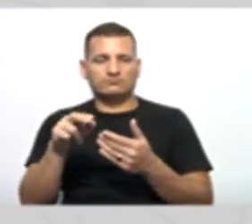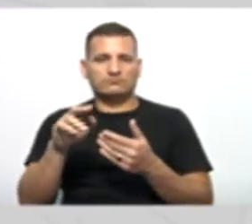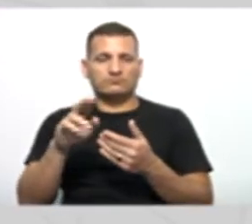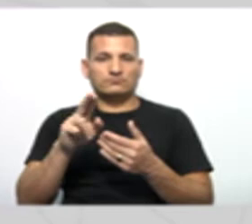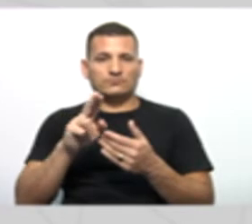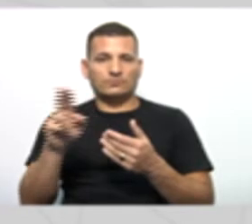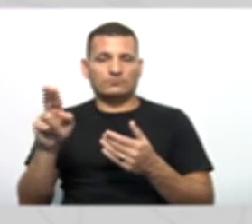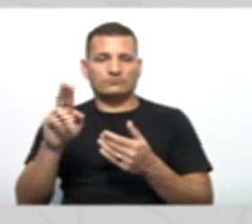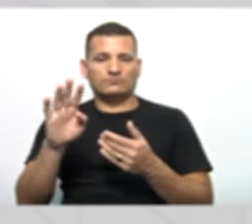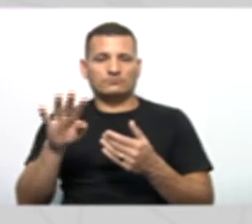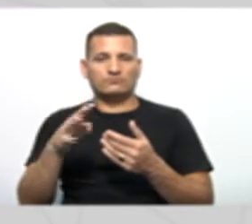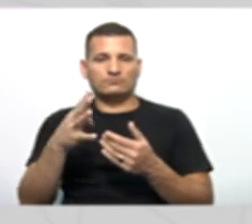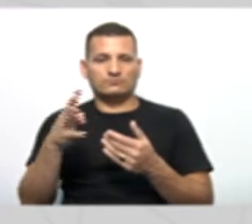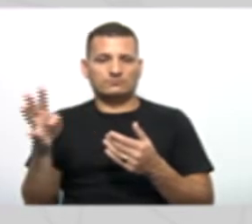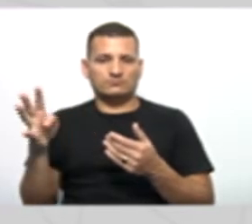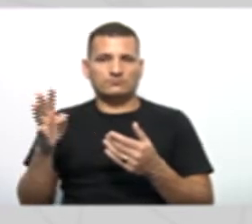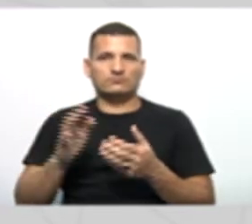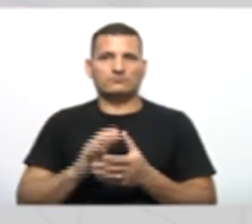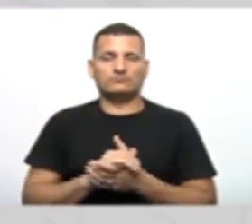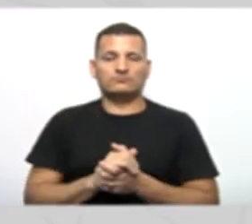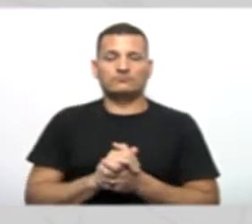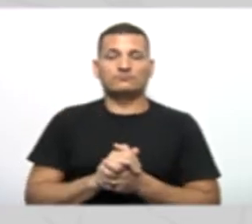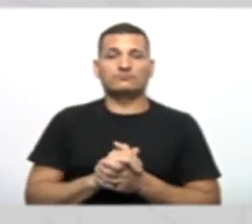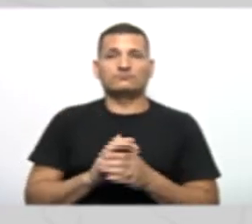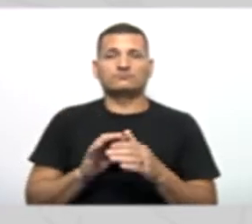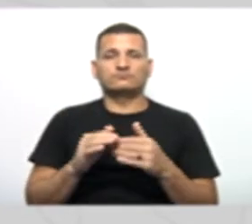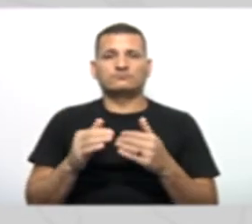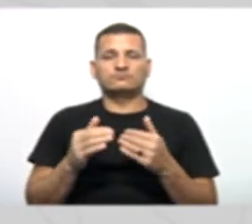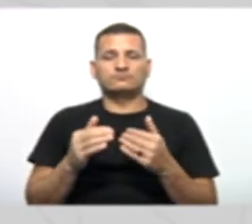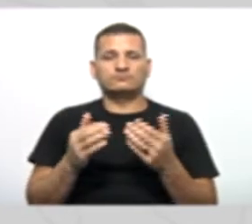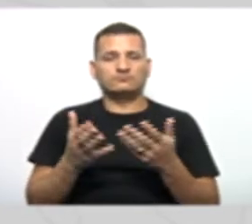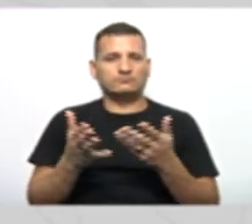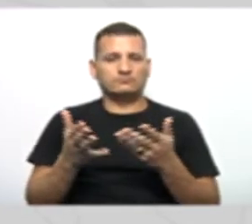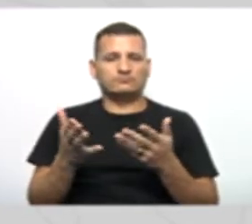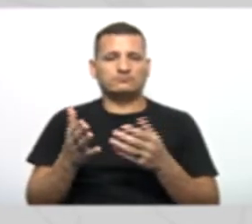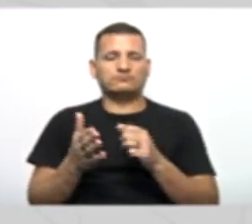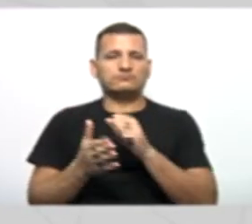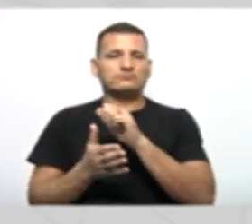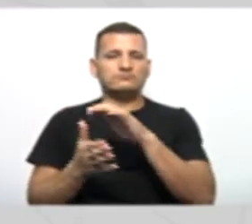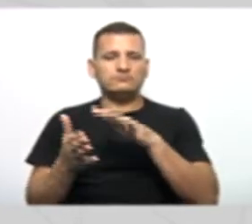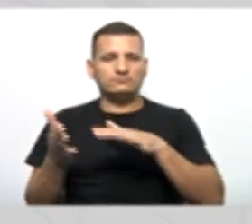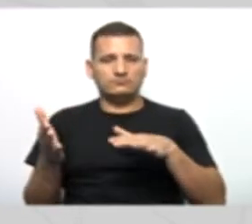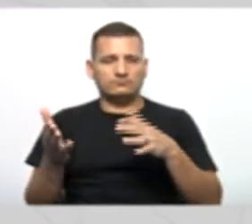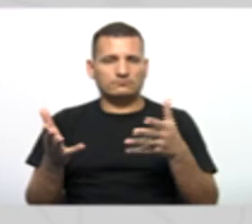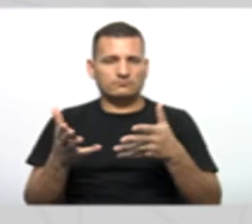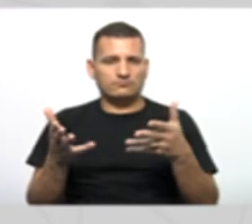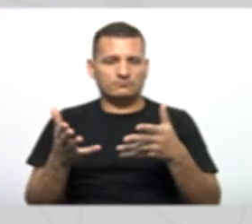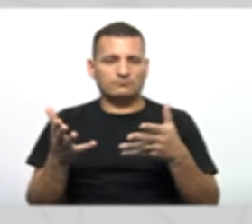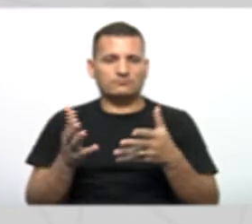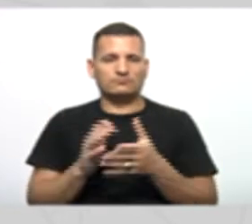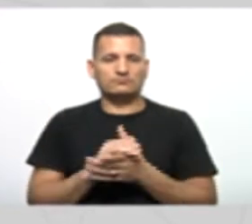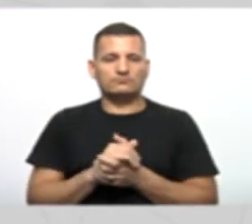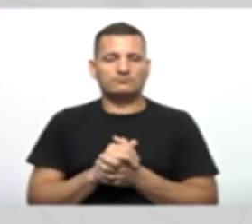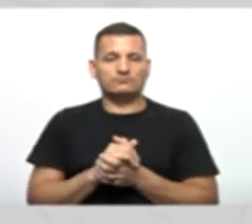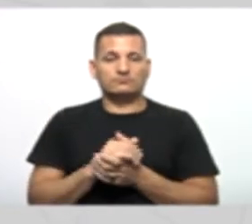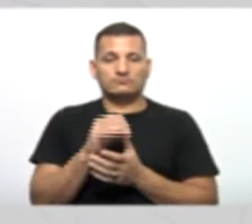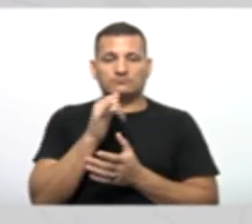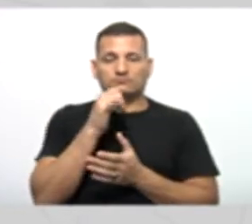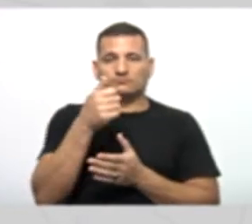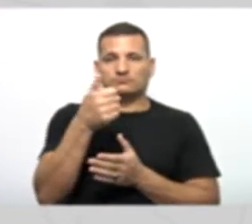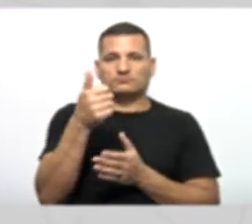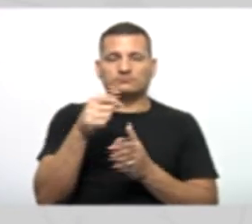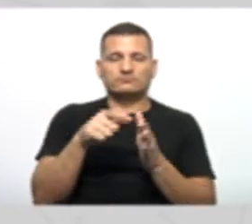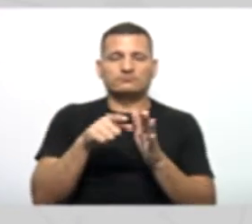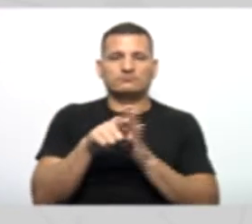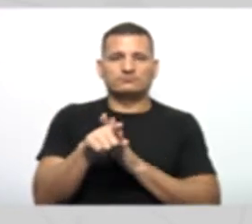E agora nós vamos passar para a atividade de sala, que são algumas coisas que vocês vão ter que fazer. Por exemplo, a nossa questão 1, você vai criar